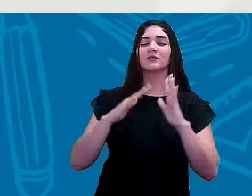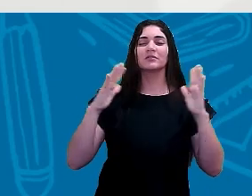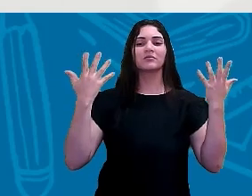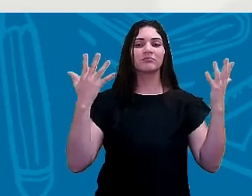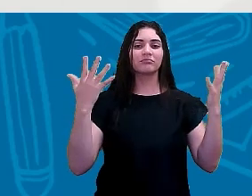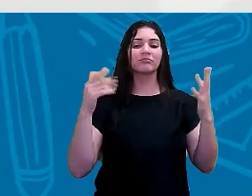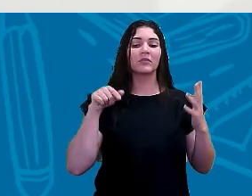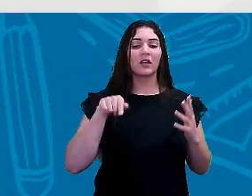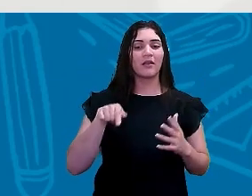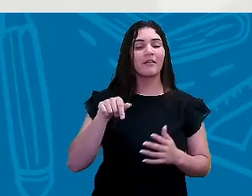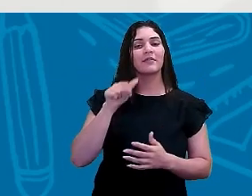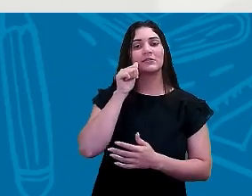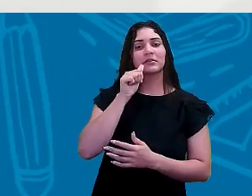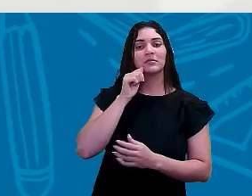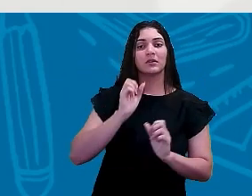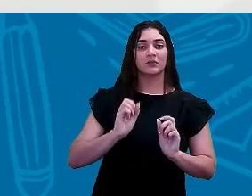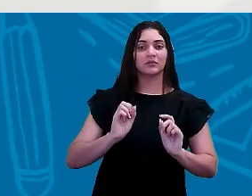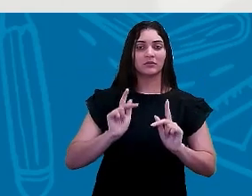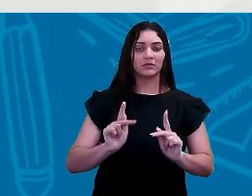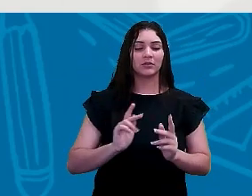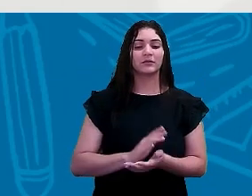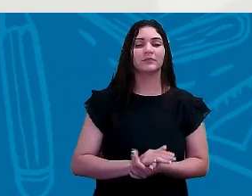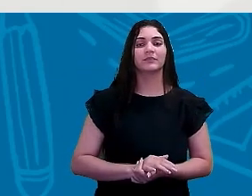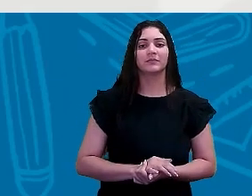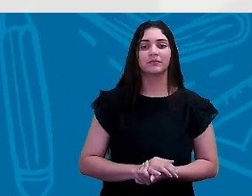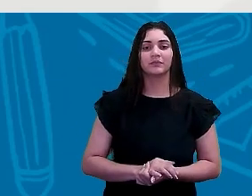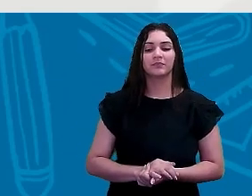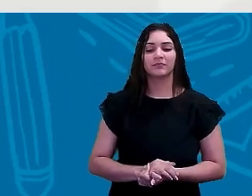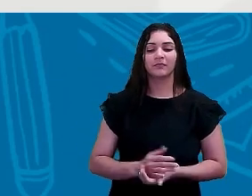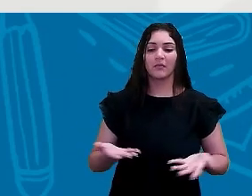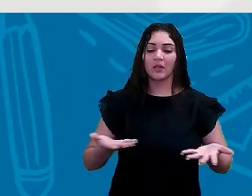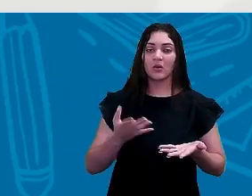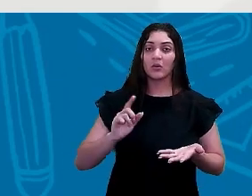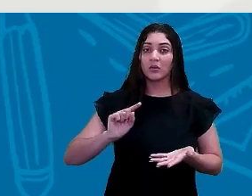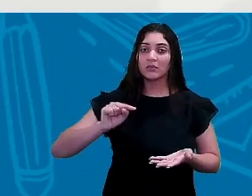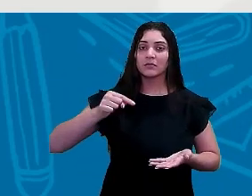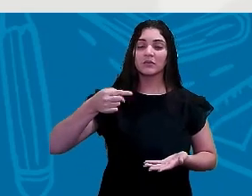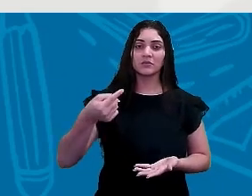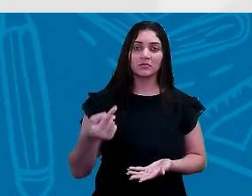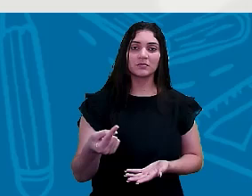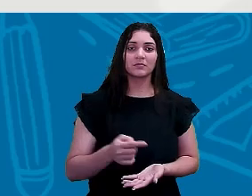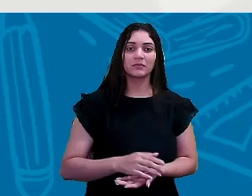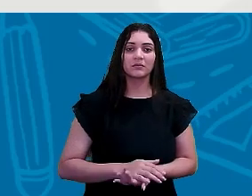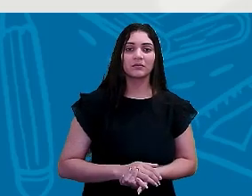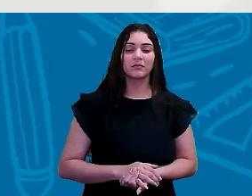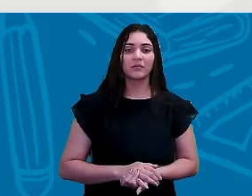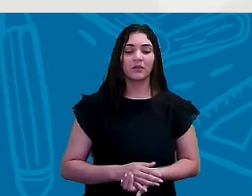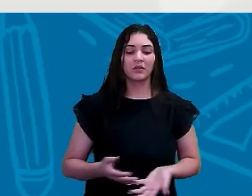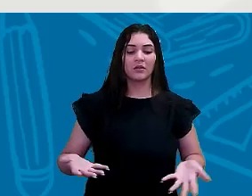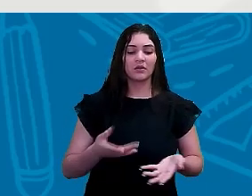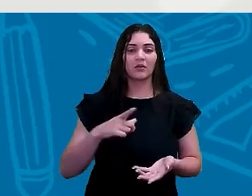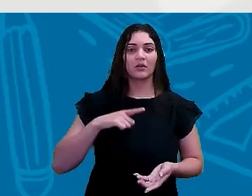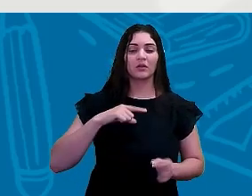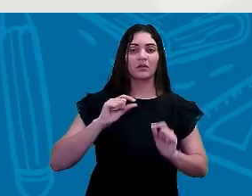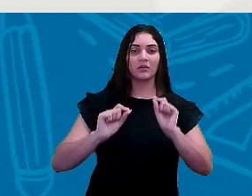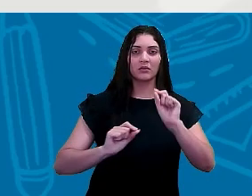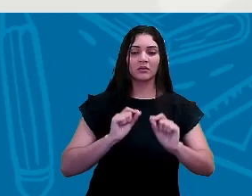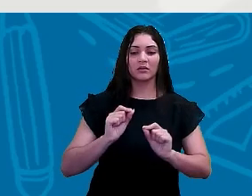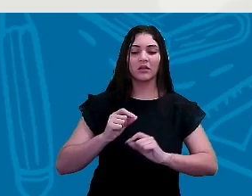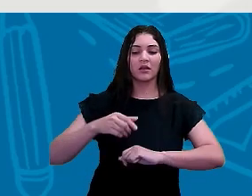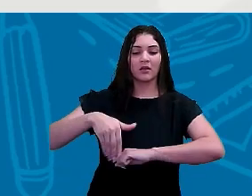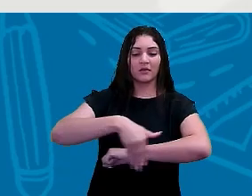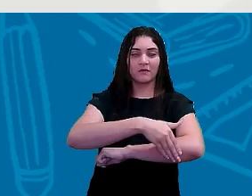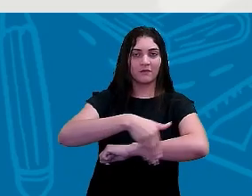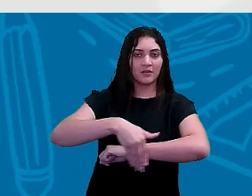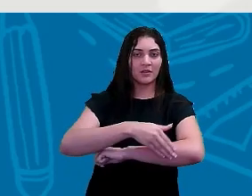mulher, ok? Vamos seguir para a próxima. Na próxima temos aqui, ó, a Avenida Henrique